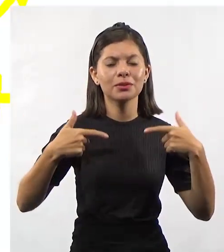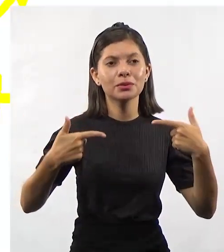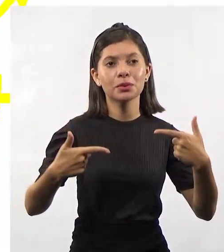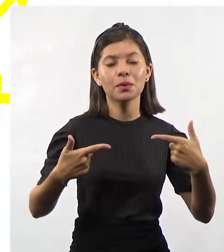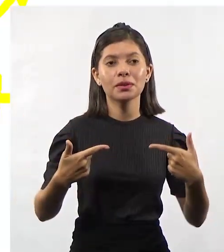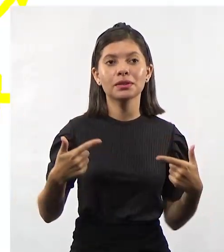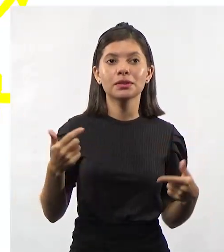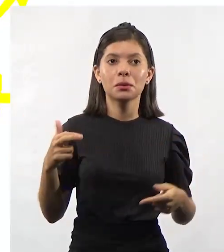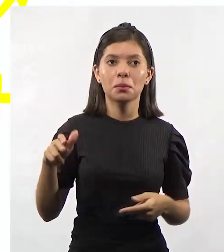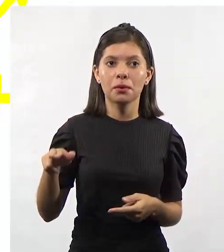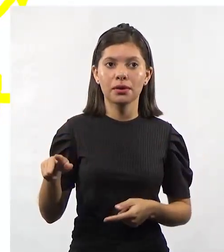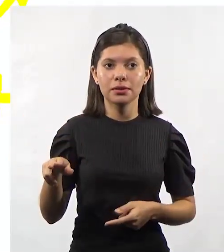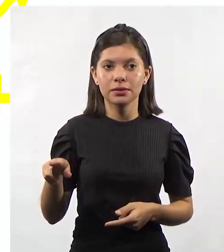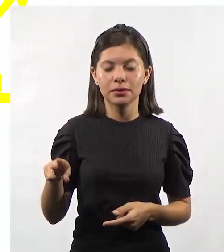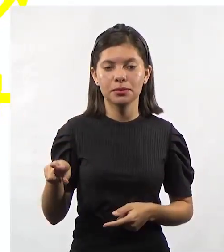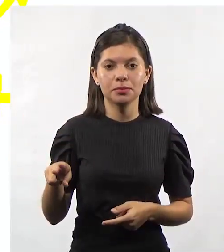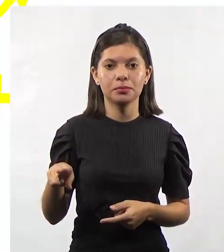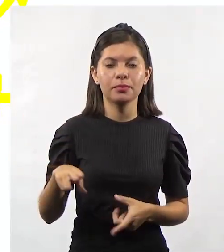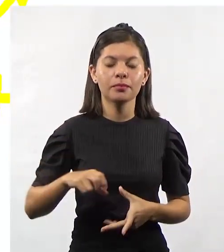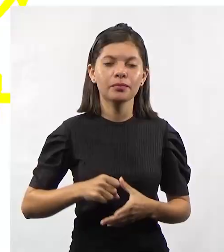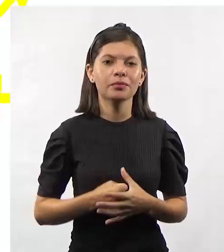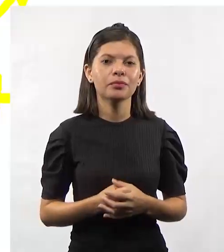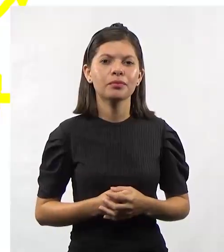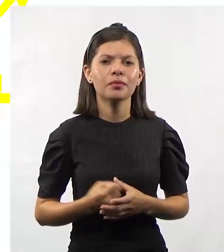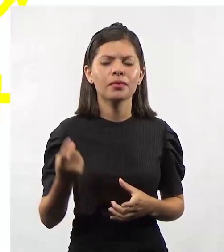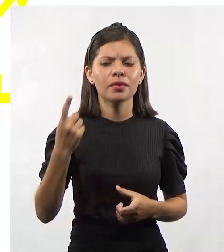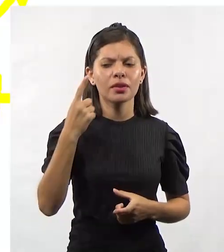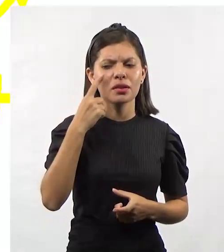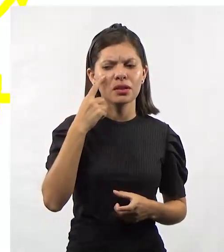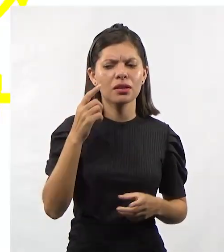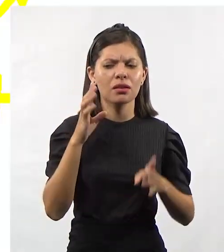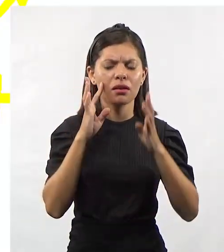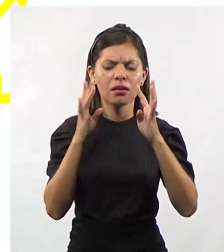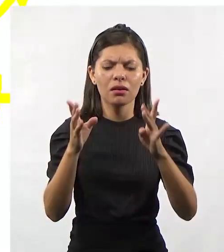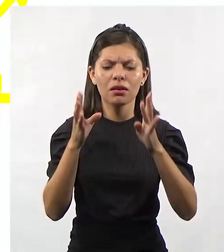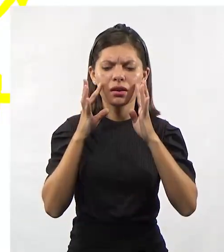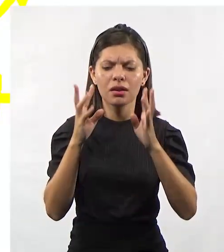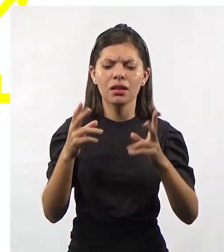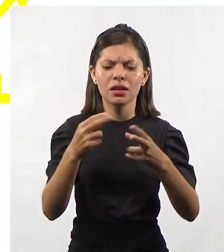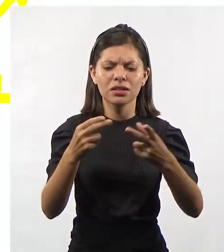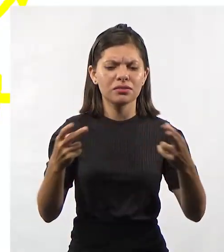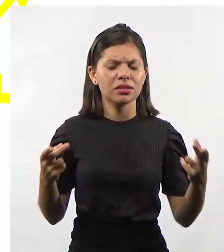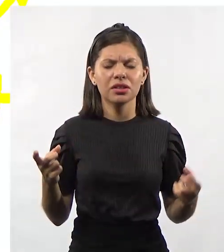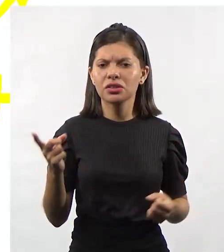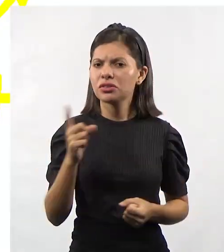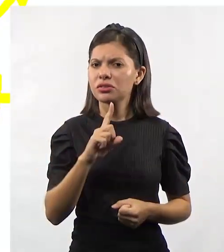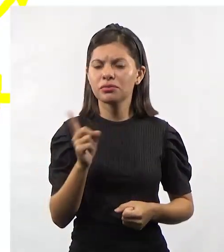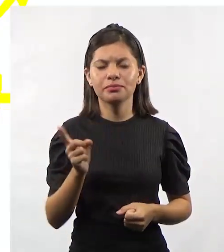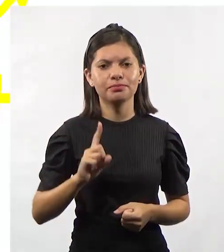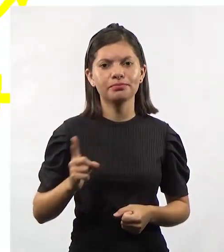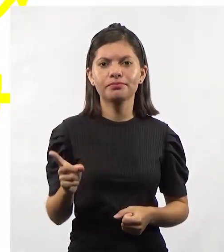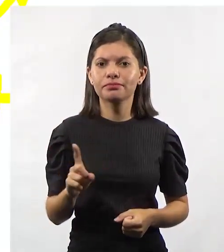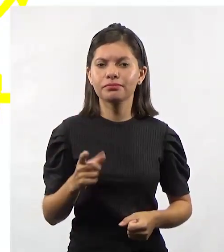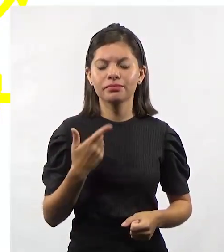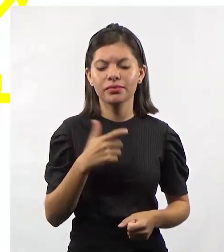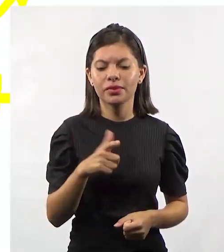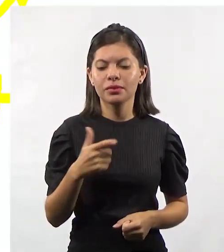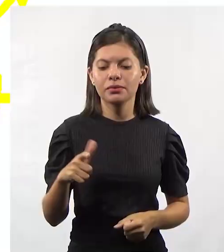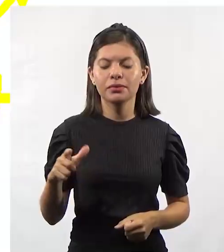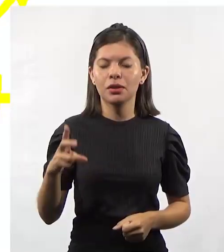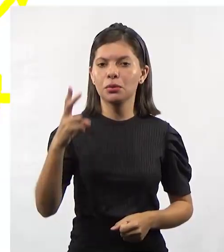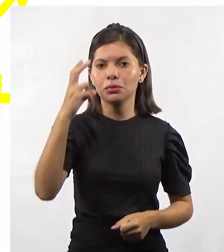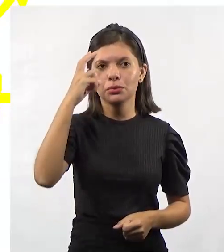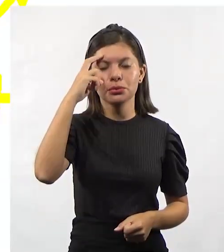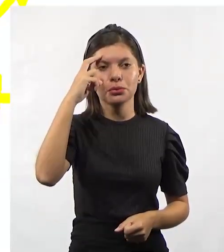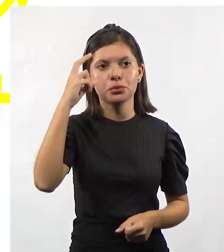ações pedagógicas que nem sempre observam essas diferentes histórias de vida,